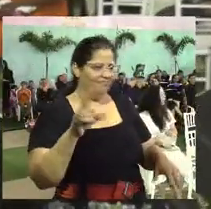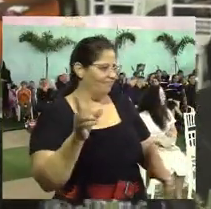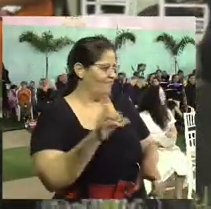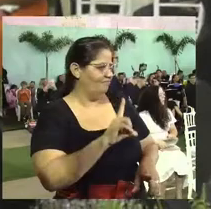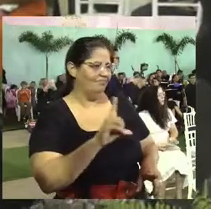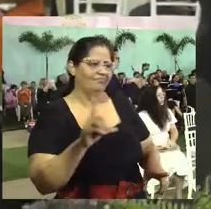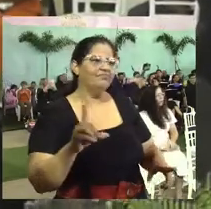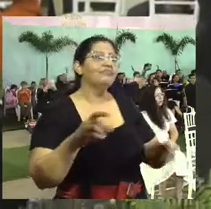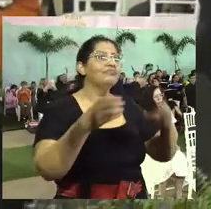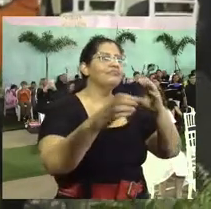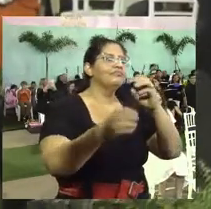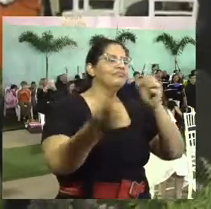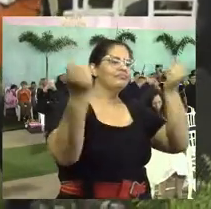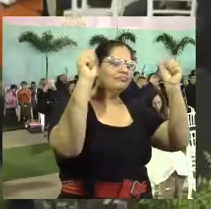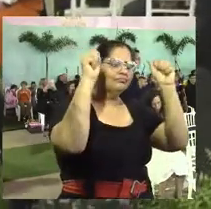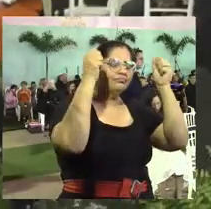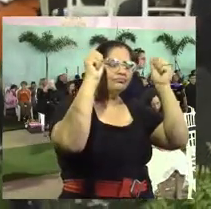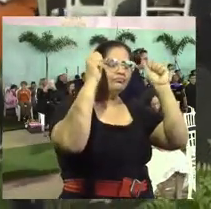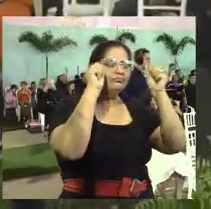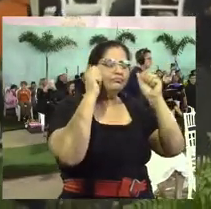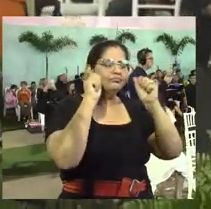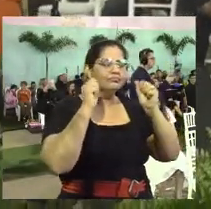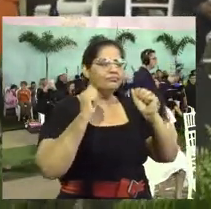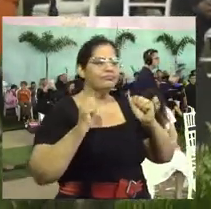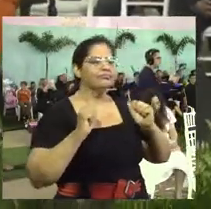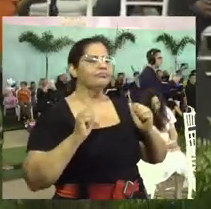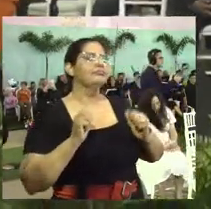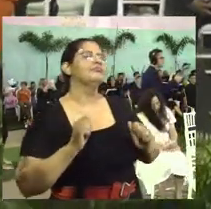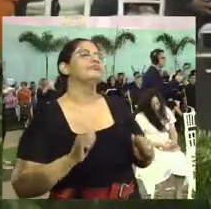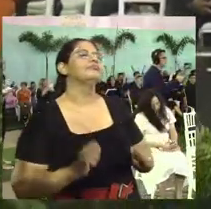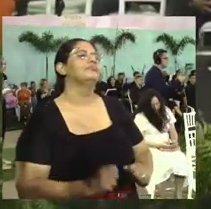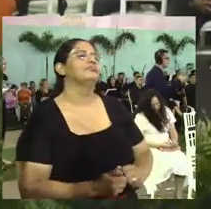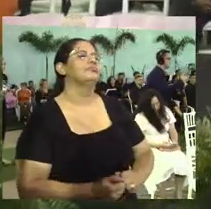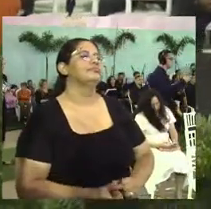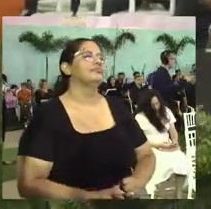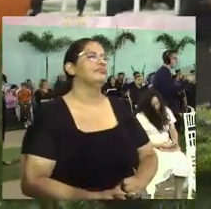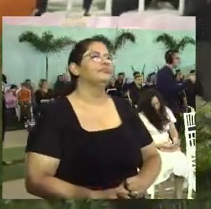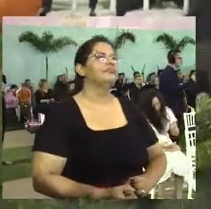fim te adorarei